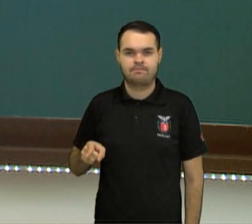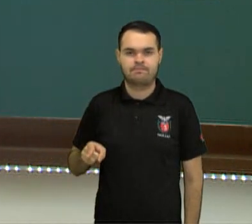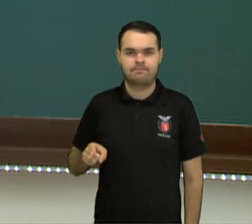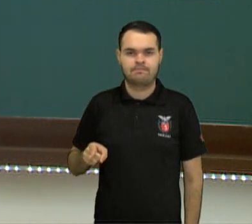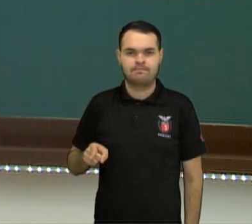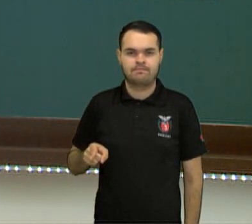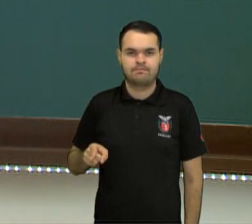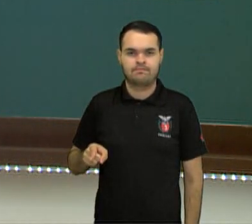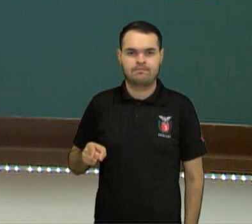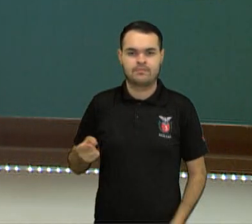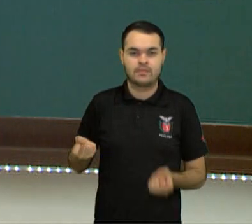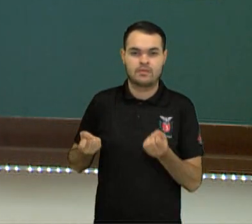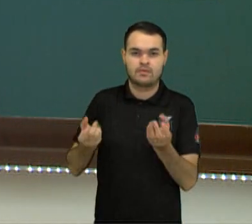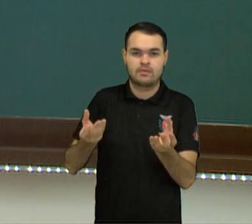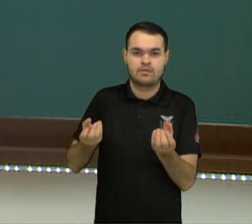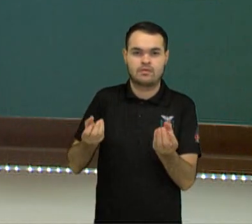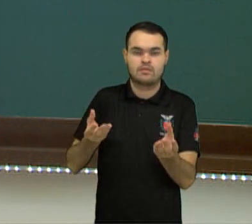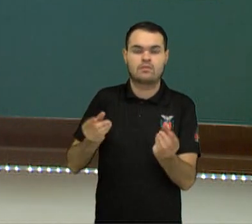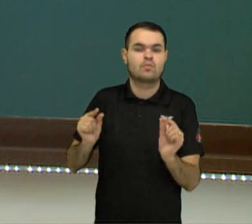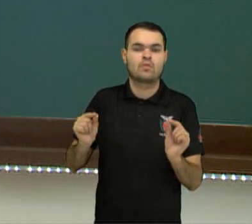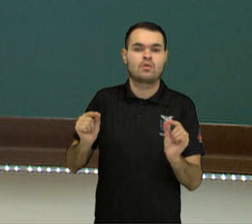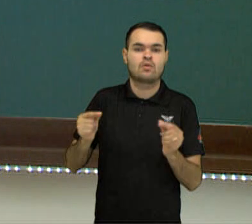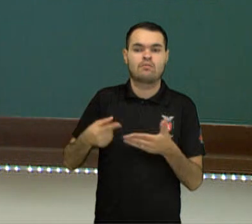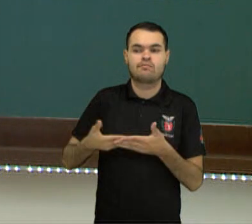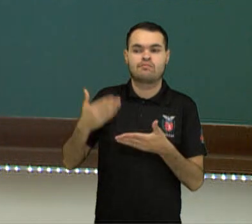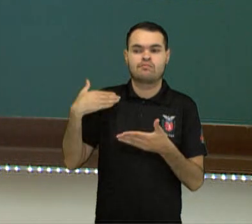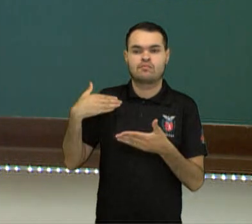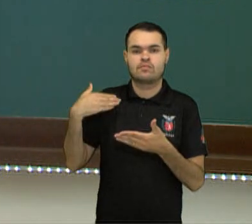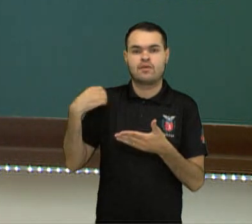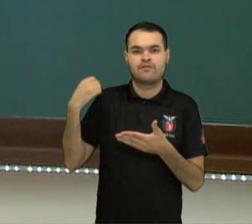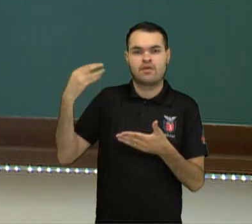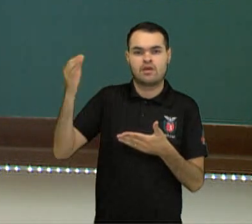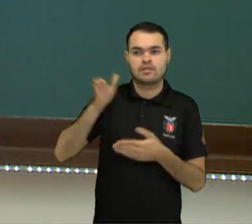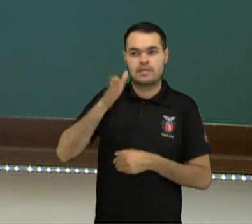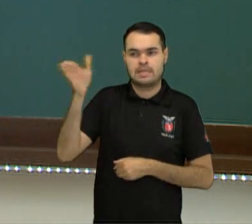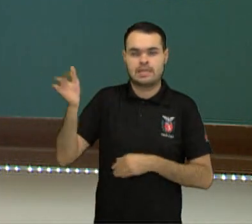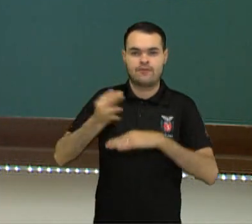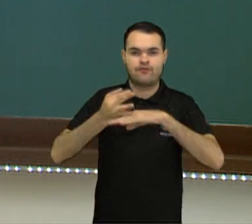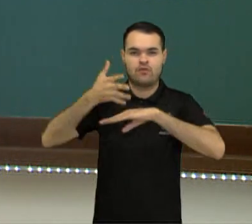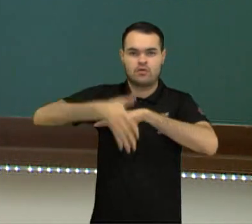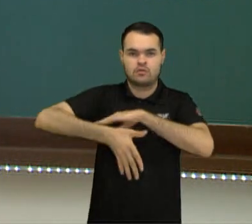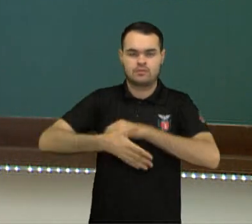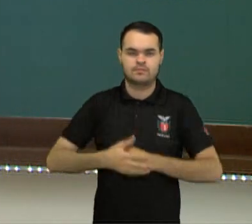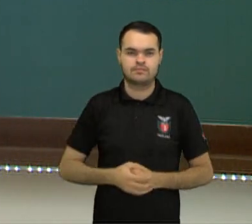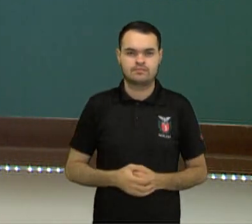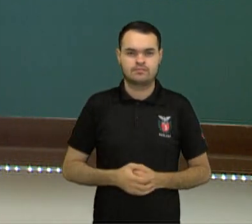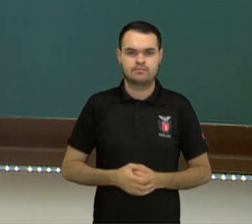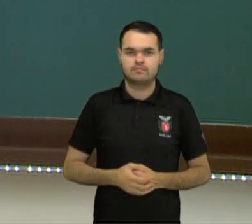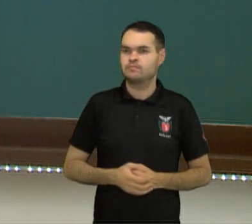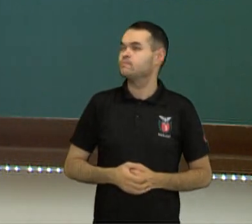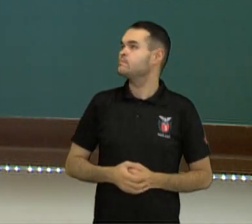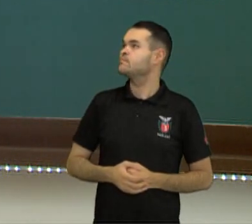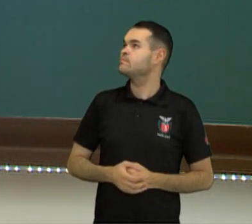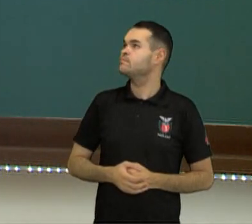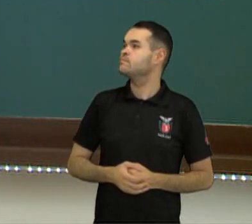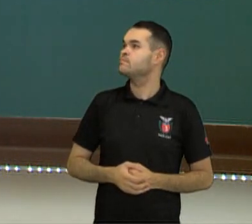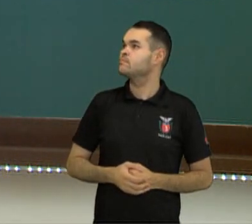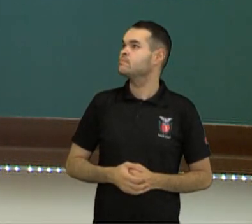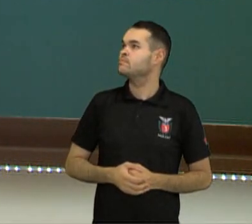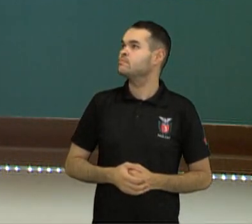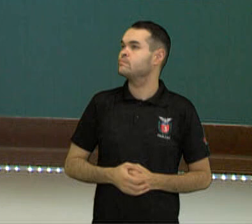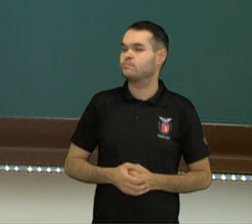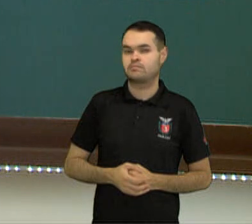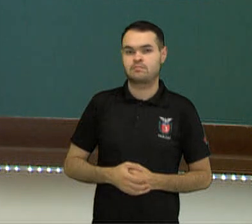justamente, aqui ela está relatando justamente sobre a última viagem que ela fez para Foz do Iguaçu. Então, olha só. My Foz do Iguaçu